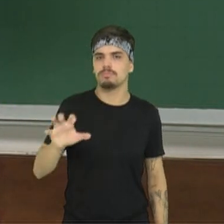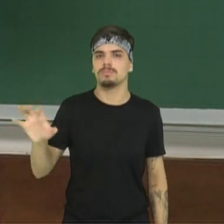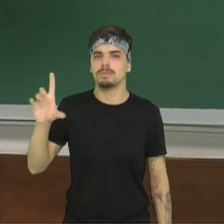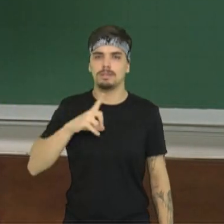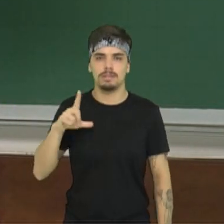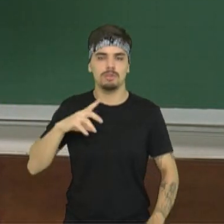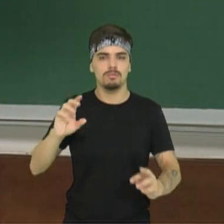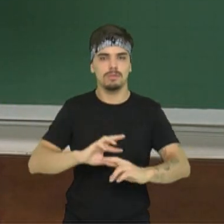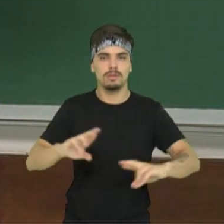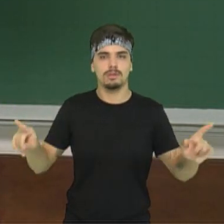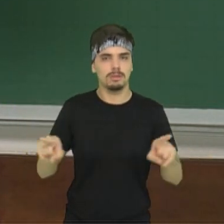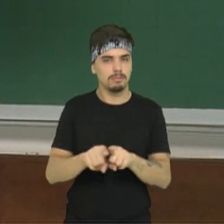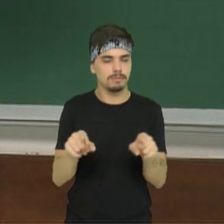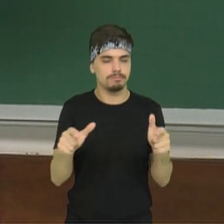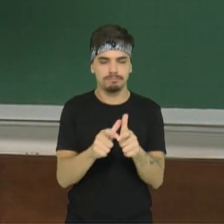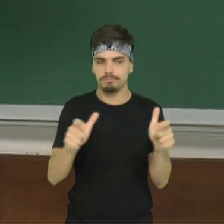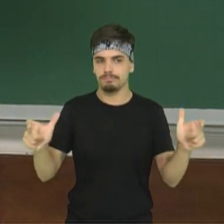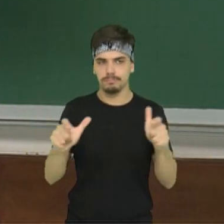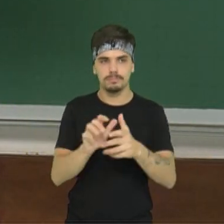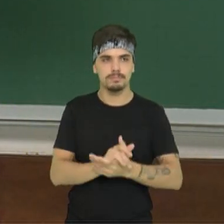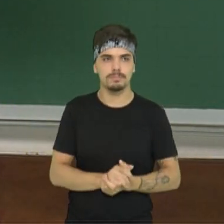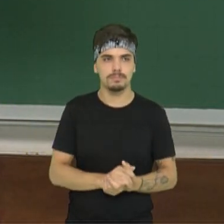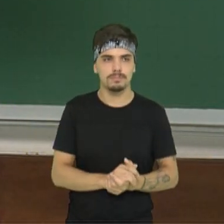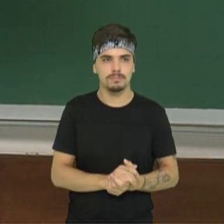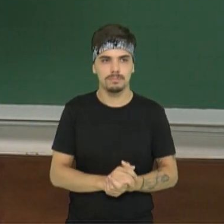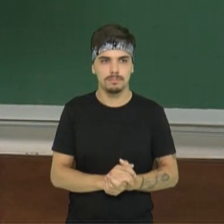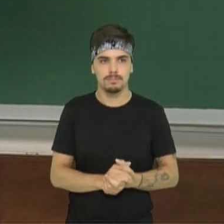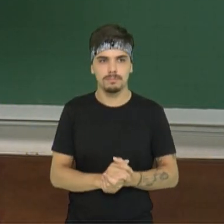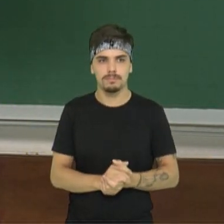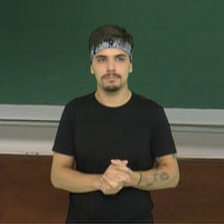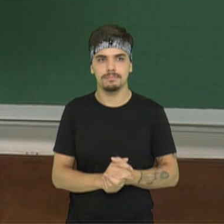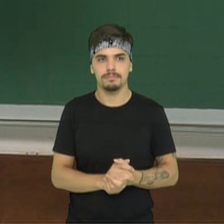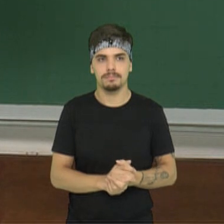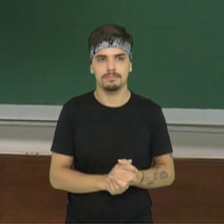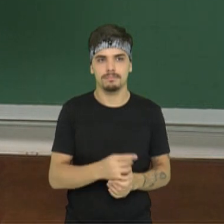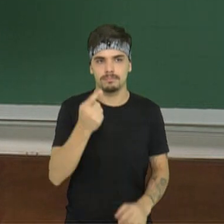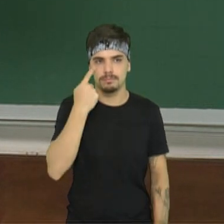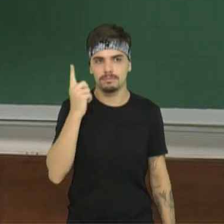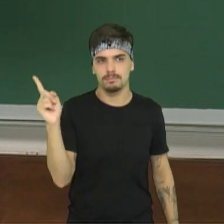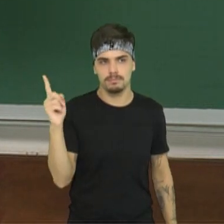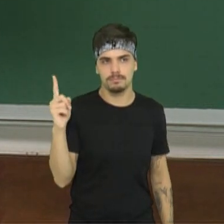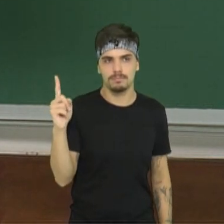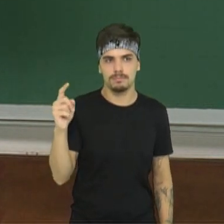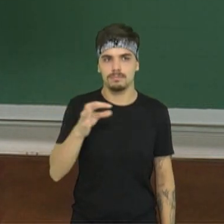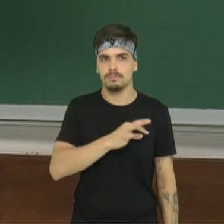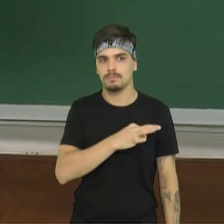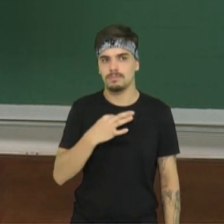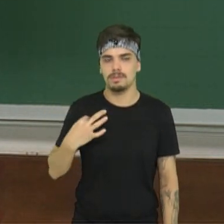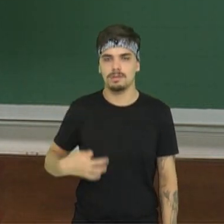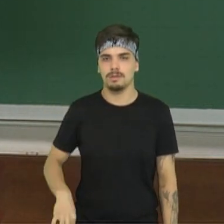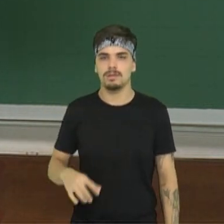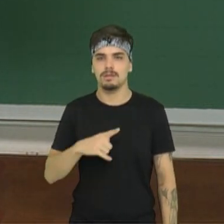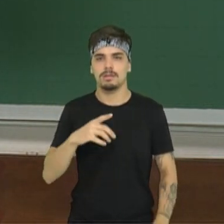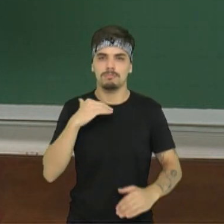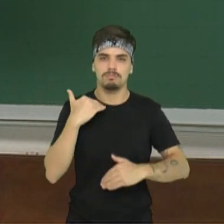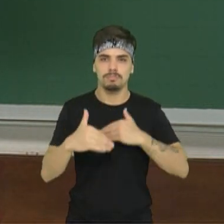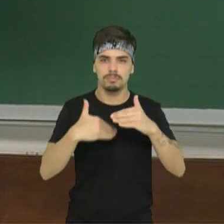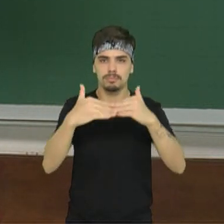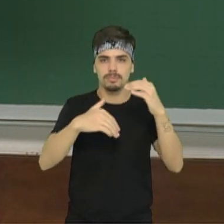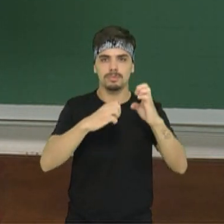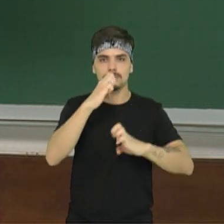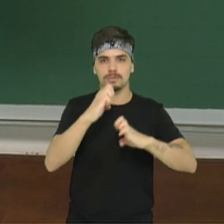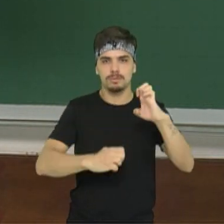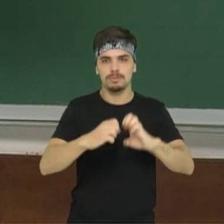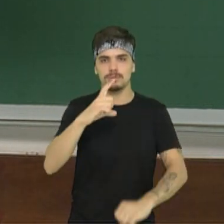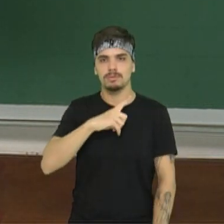ali gigantescas. Temos cidades, por exemplo, como a China, que tem um desenvolvimento industrial gigantesco, né,